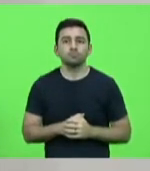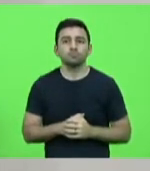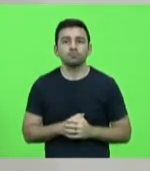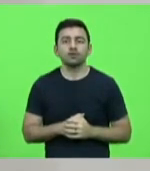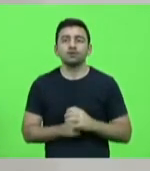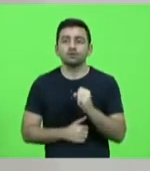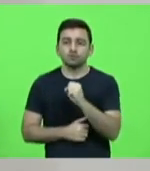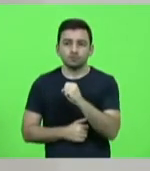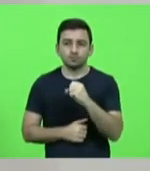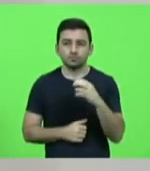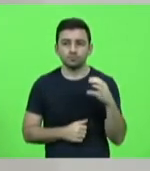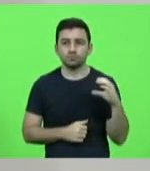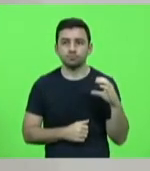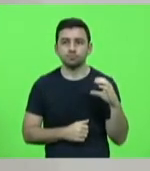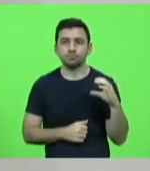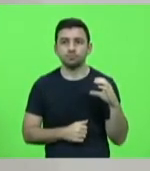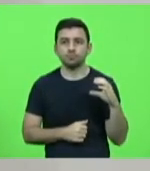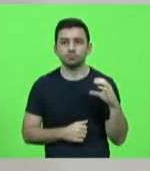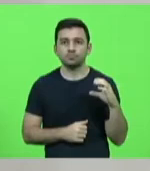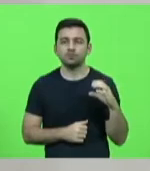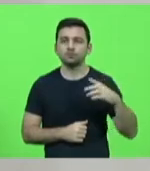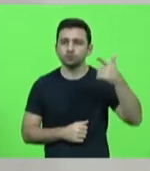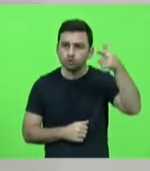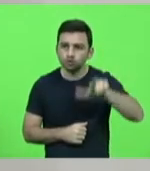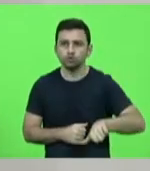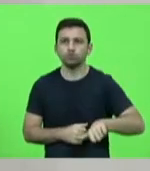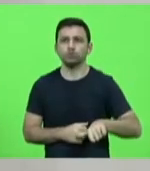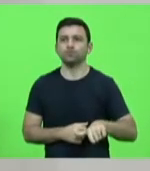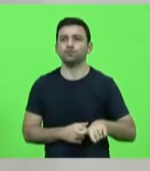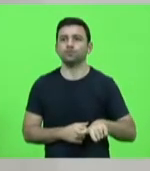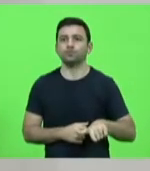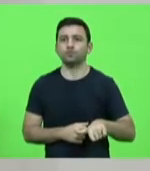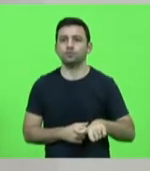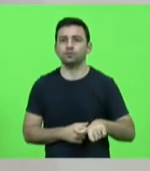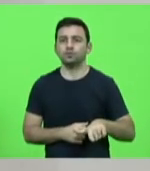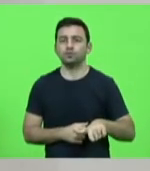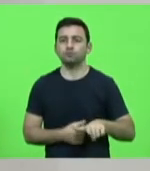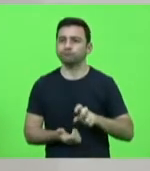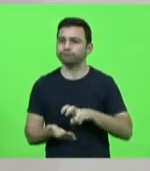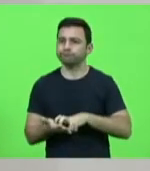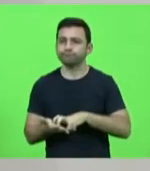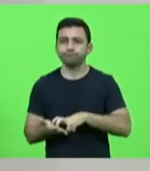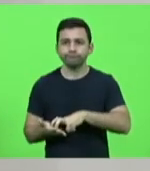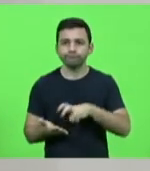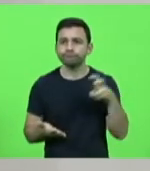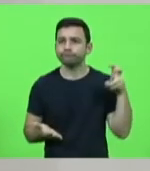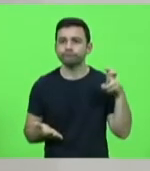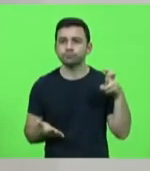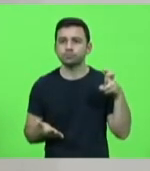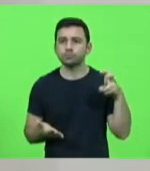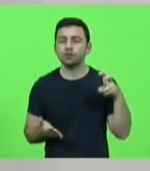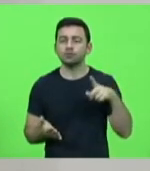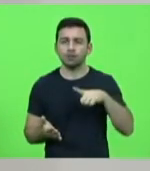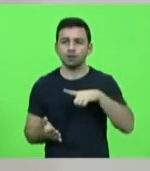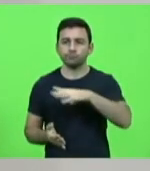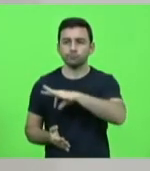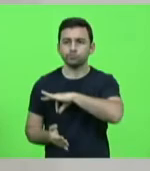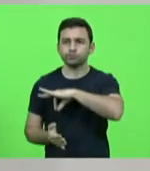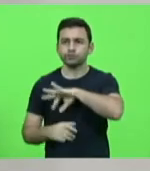Santa Catarina novamente amanheceu na página policial.